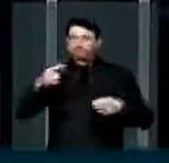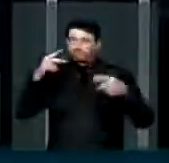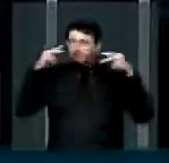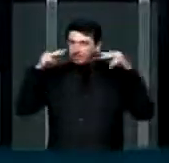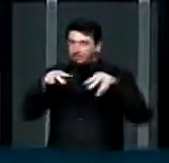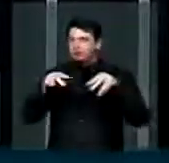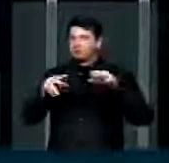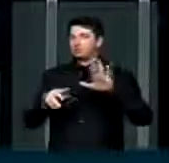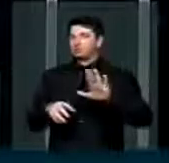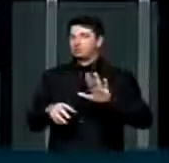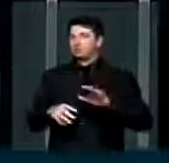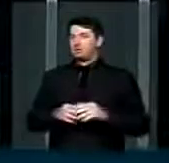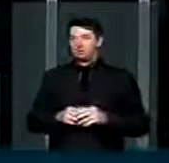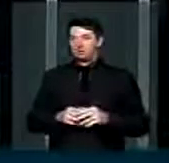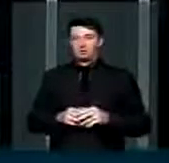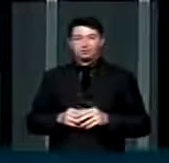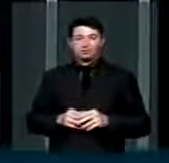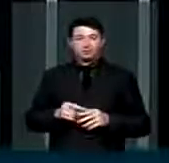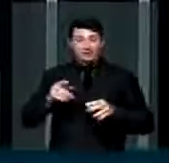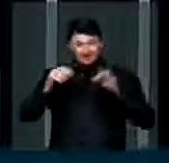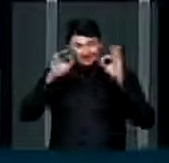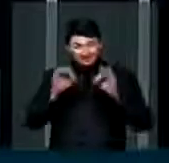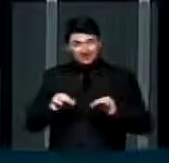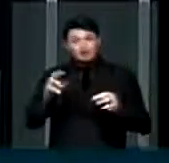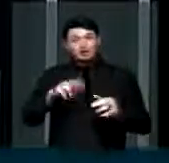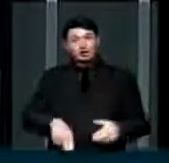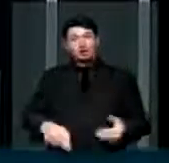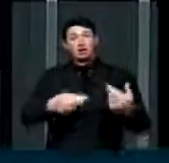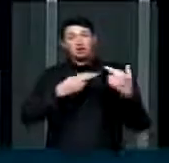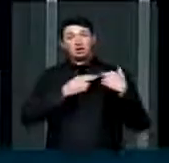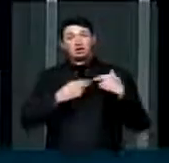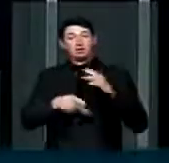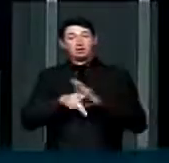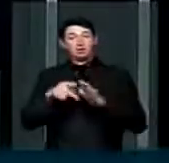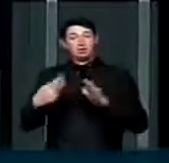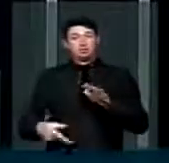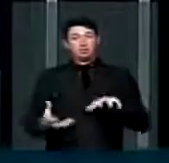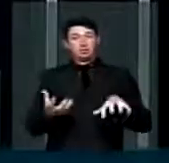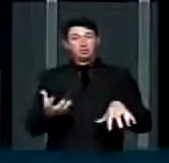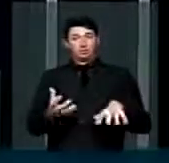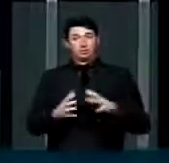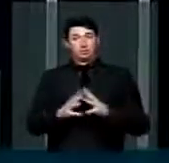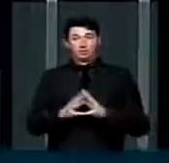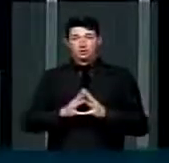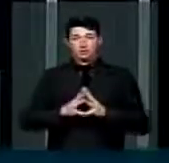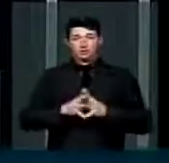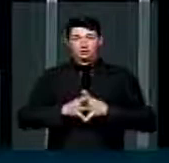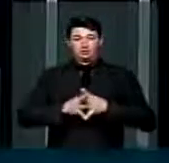prestar atenção são justamente as prerrogativas do Congresso Nacional.